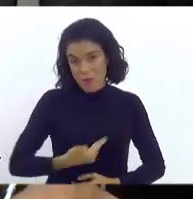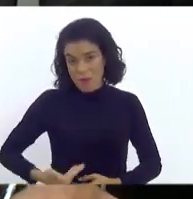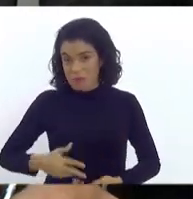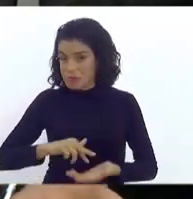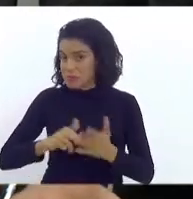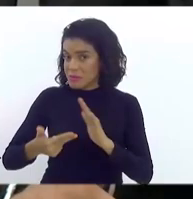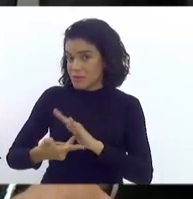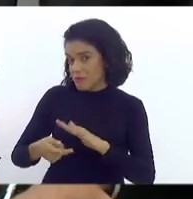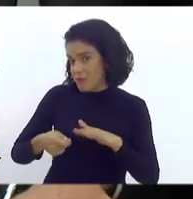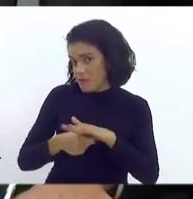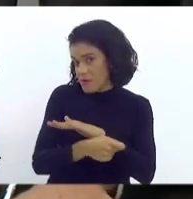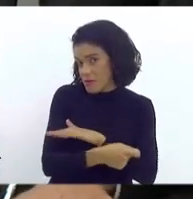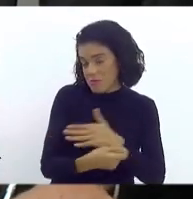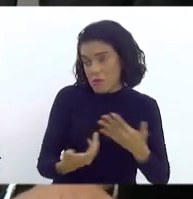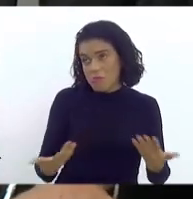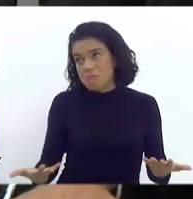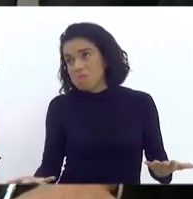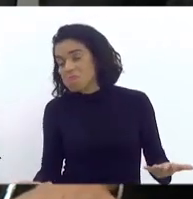são investimentos